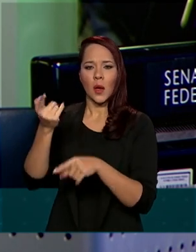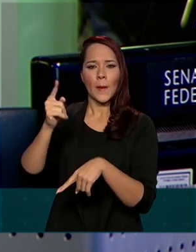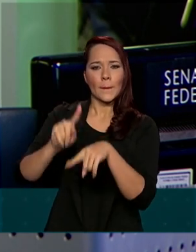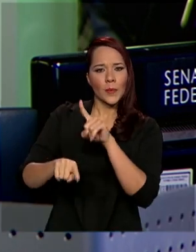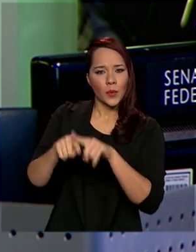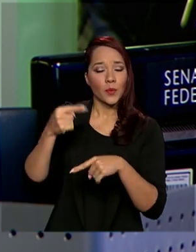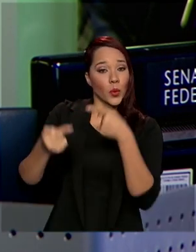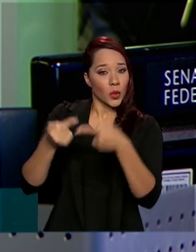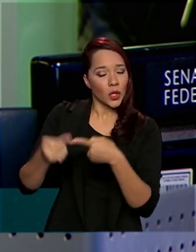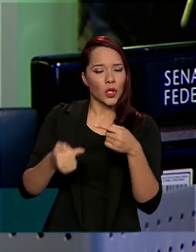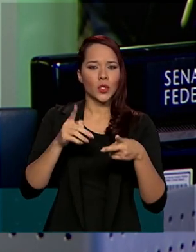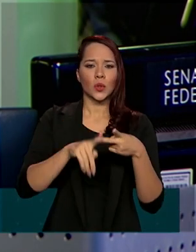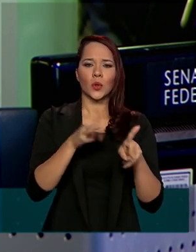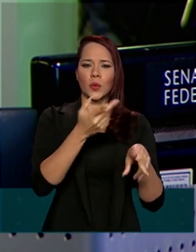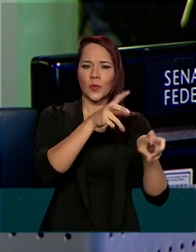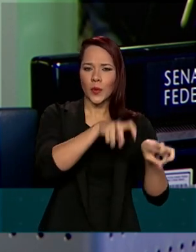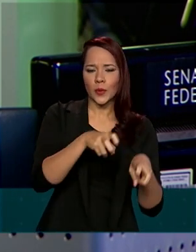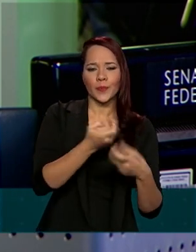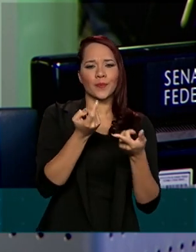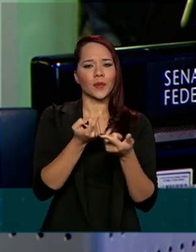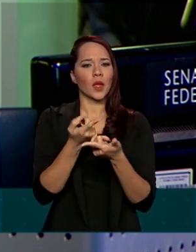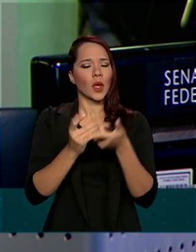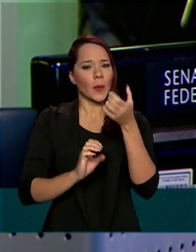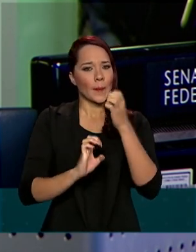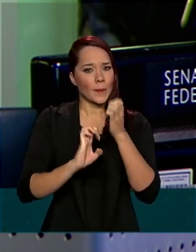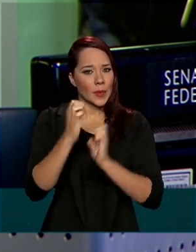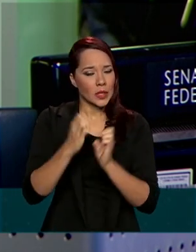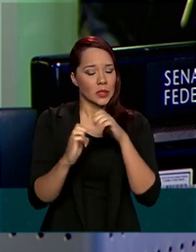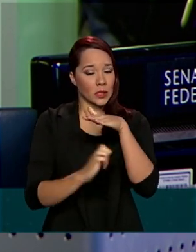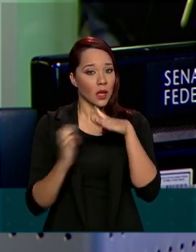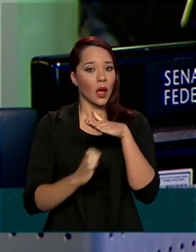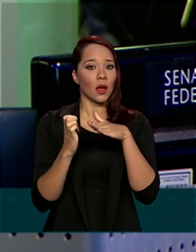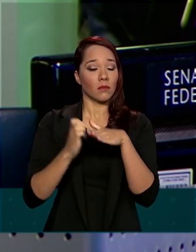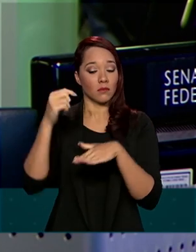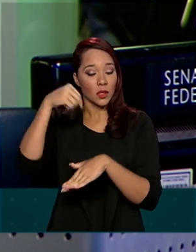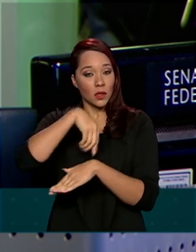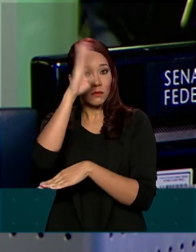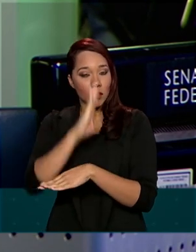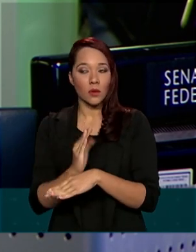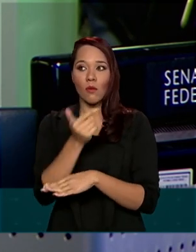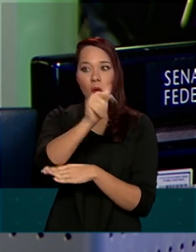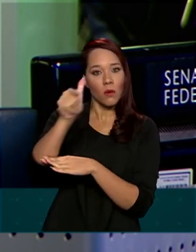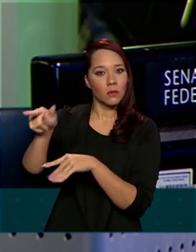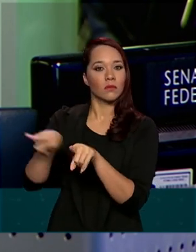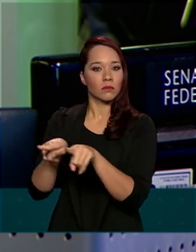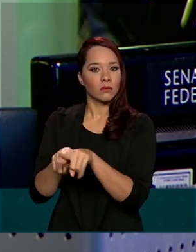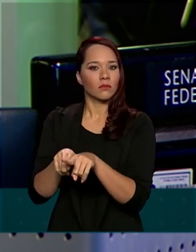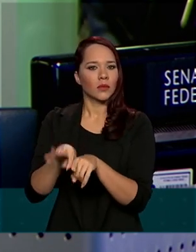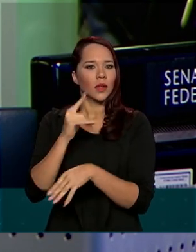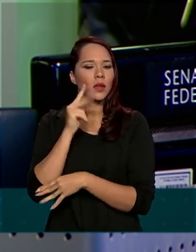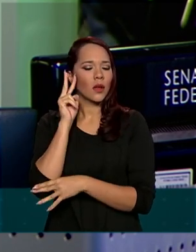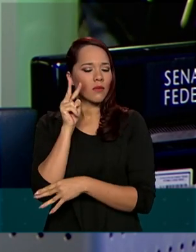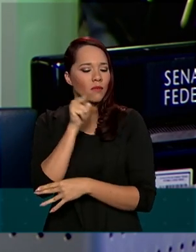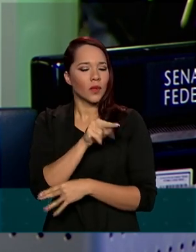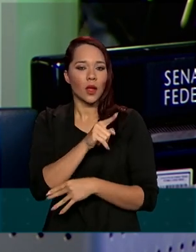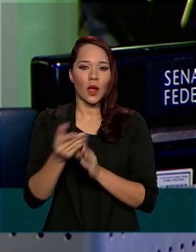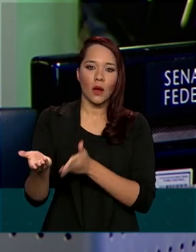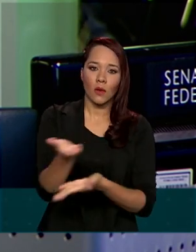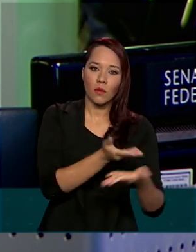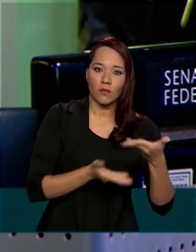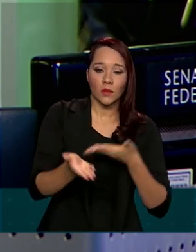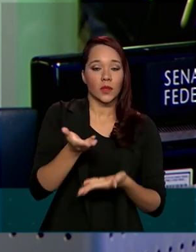produtores, empresários e investidores, não só do Brasil como estrangeiros, com vistas a obter a cooperação